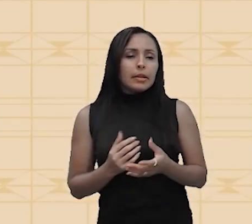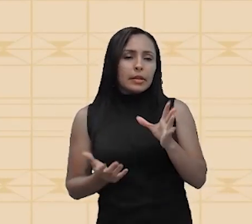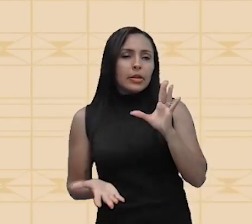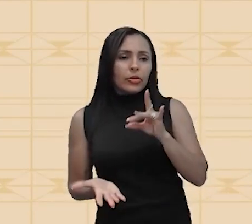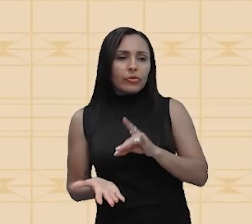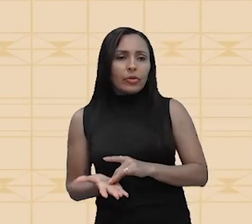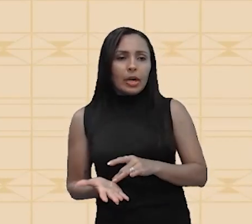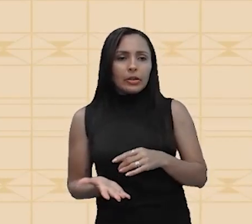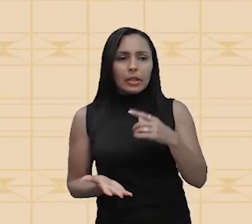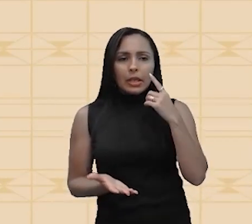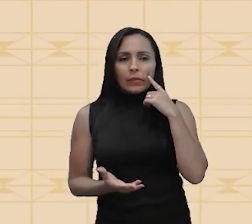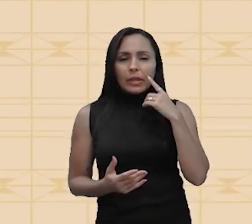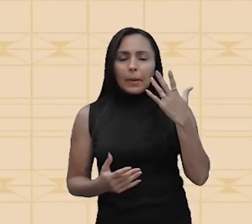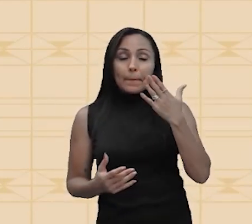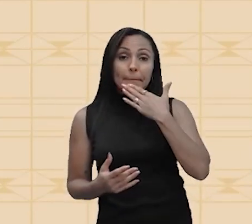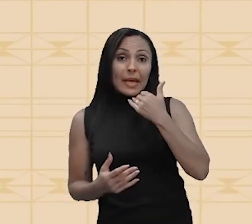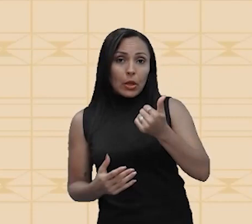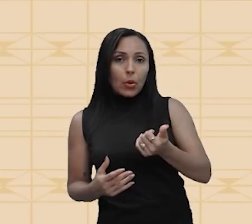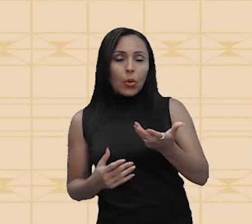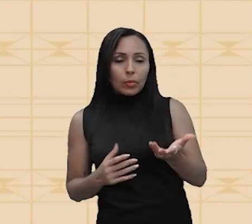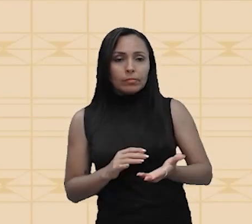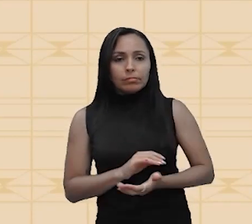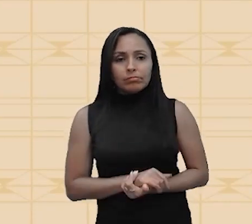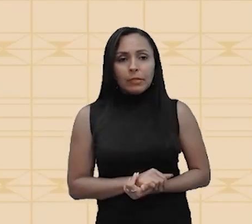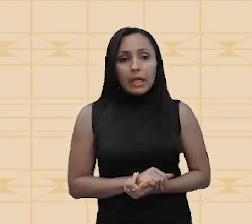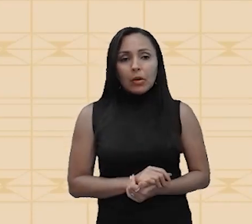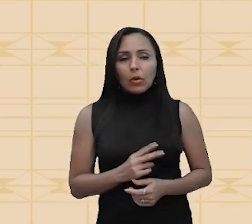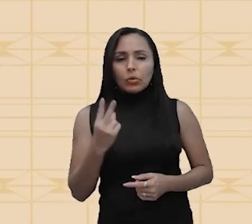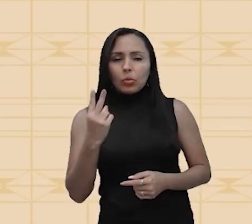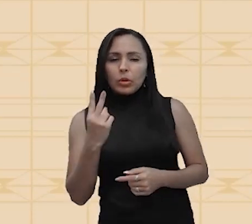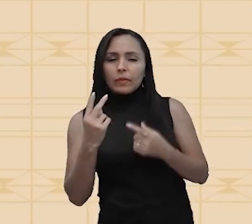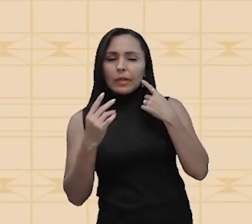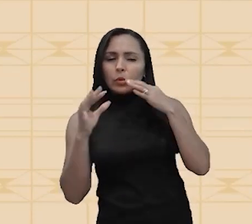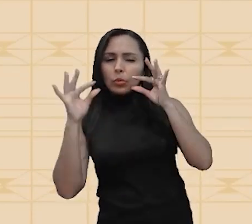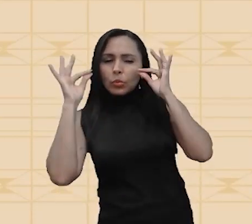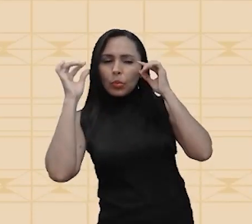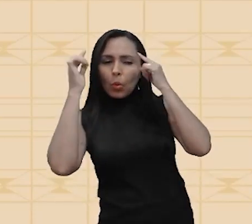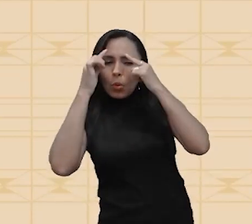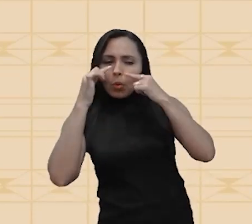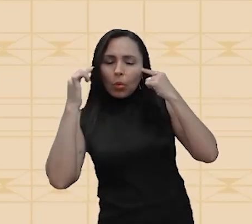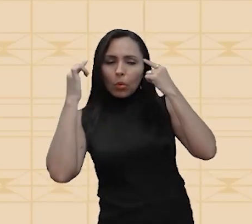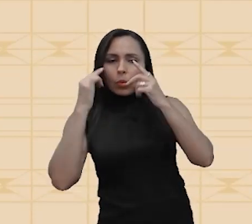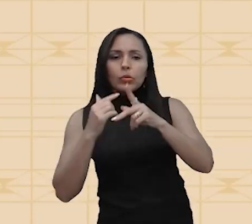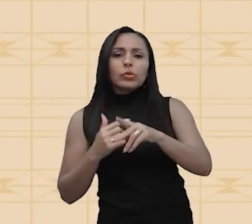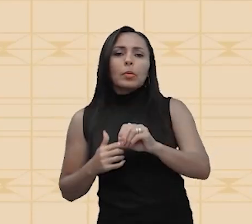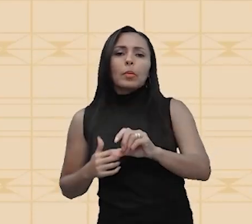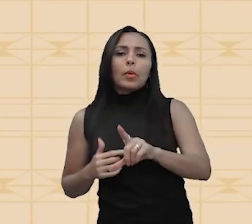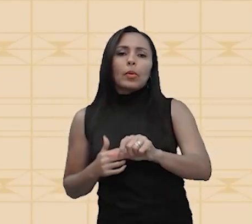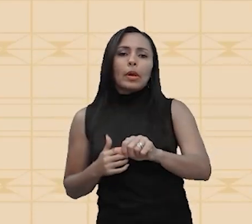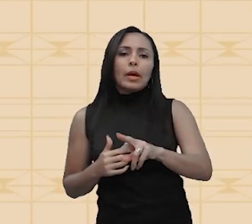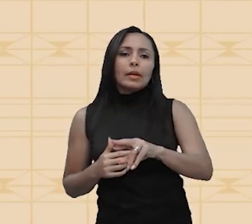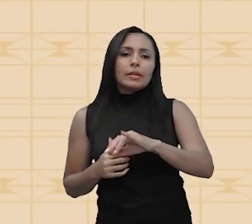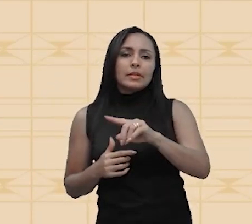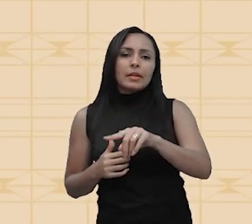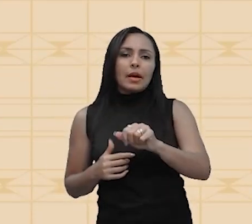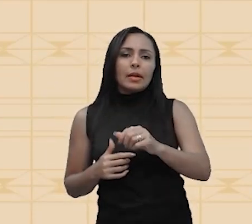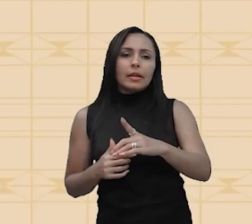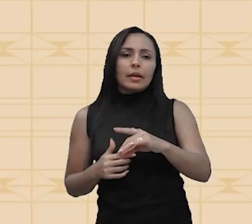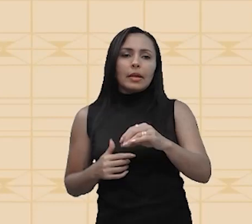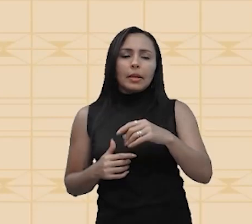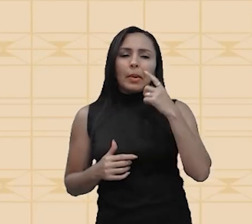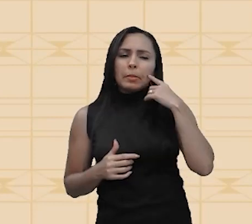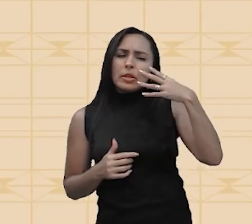uma nitidez melhor da imagem. Quando duas lentes polarizadas se sobrepõem, você vai perceber como nessa imagem, essa parte mais escura,